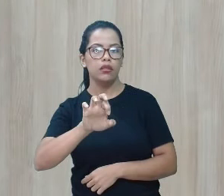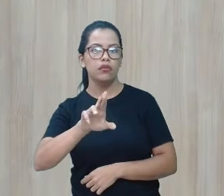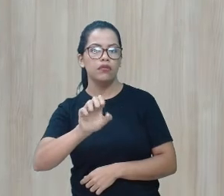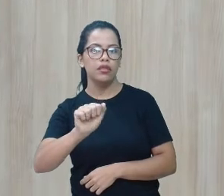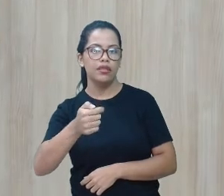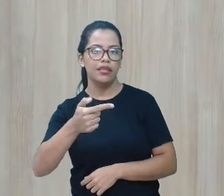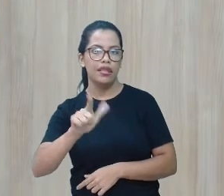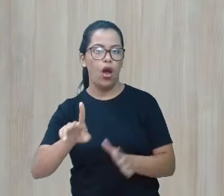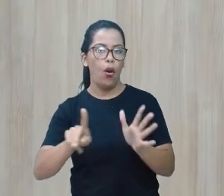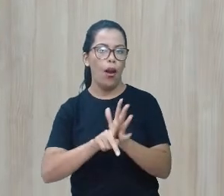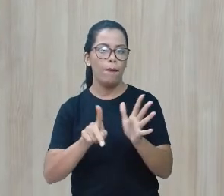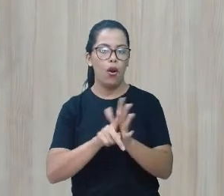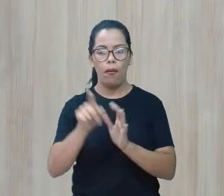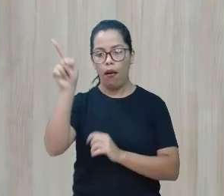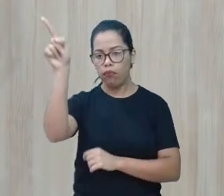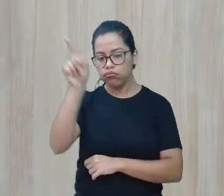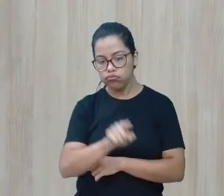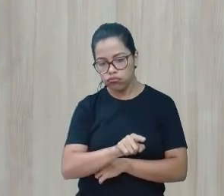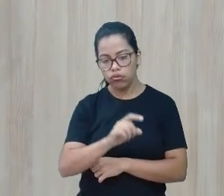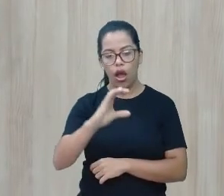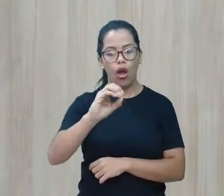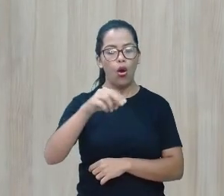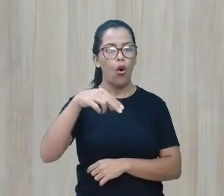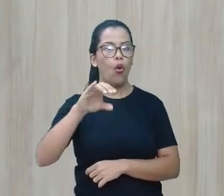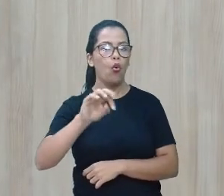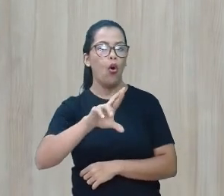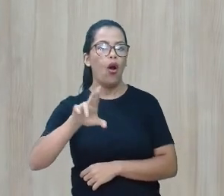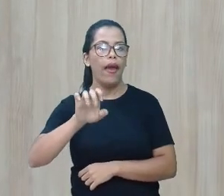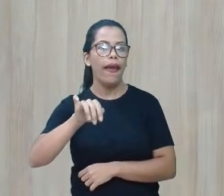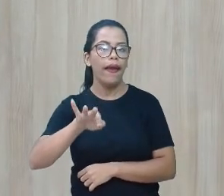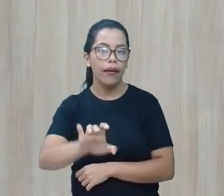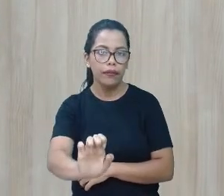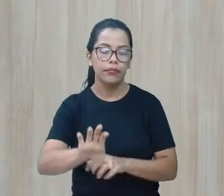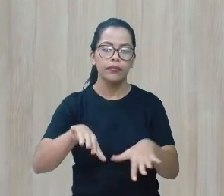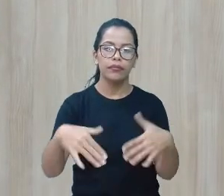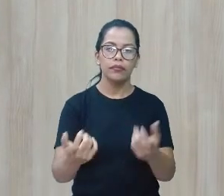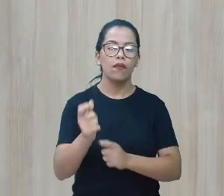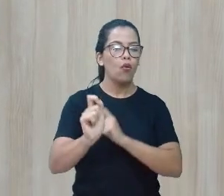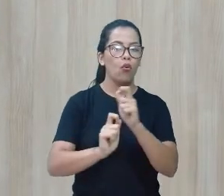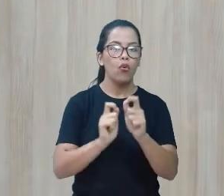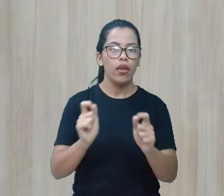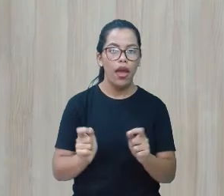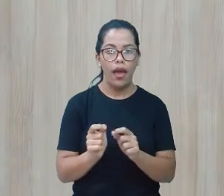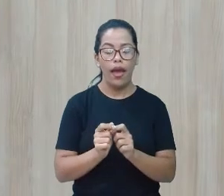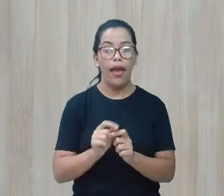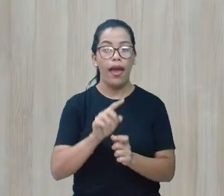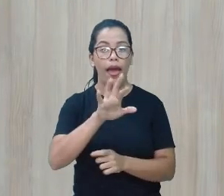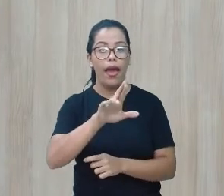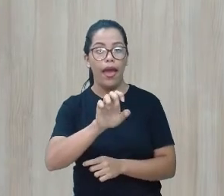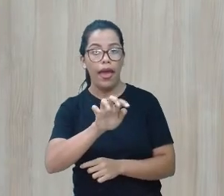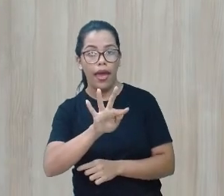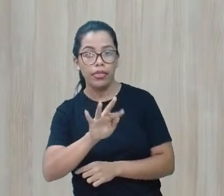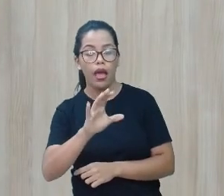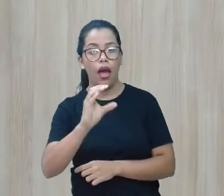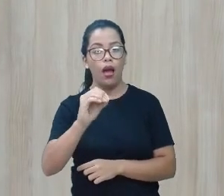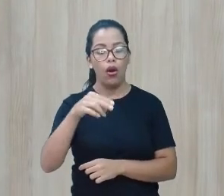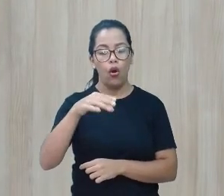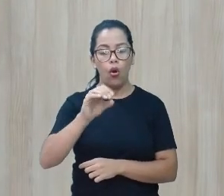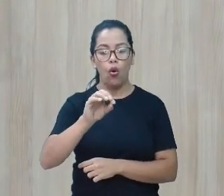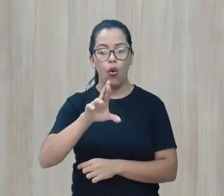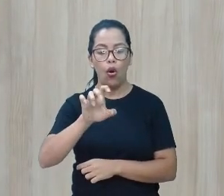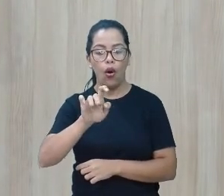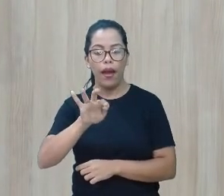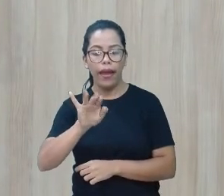concorrente às 2 retas que são paralelas. E lembra o que são retas concorrentes, São retas que